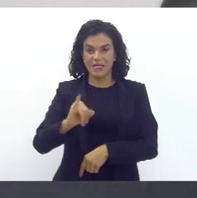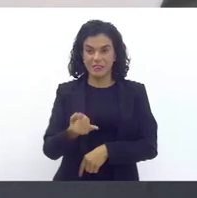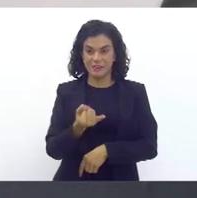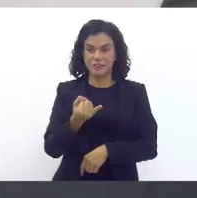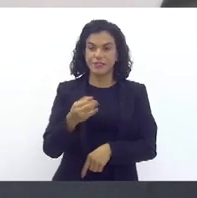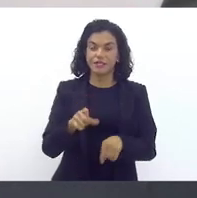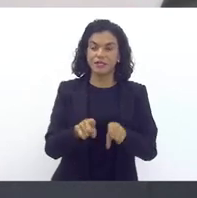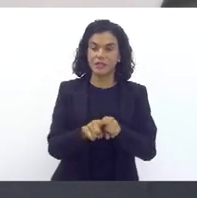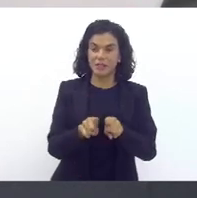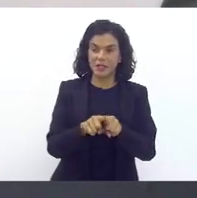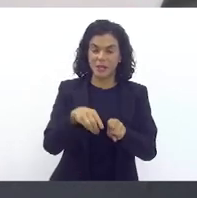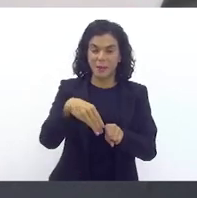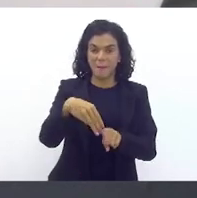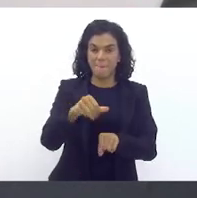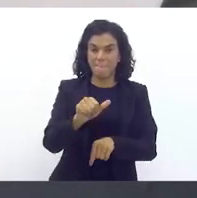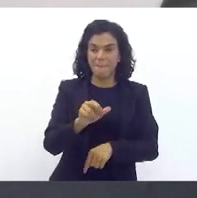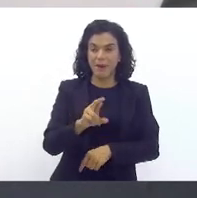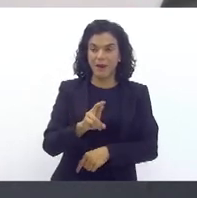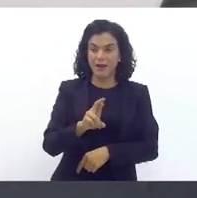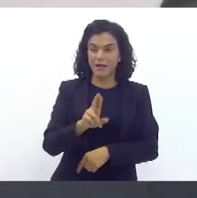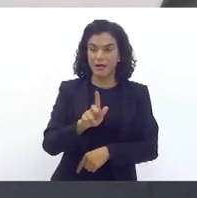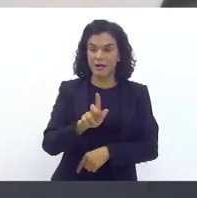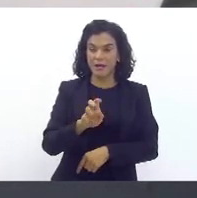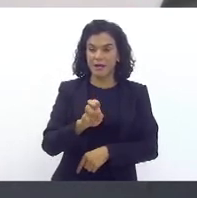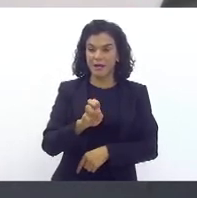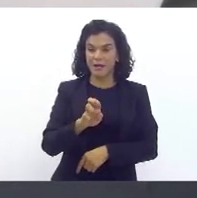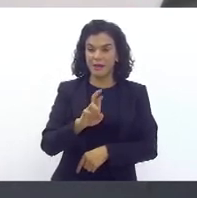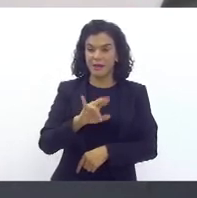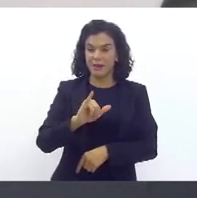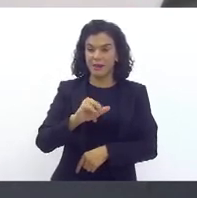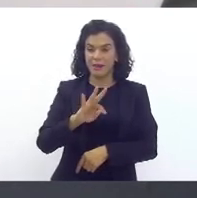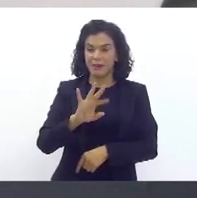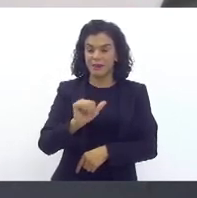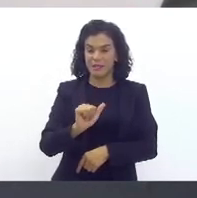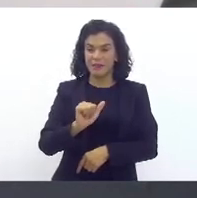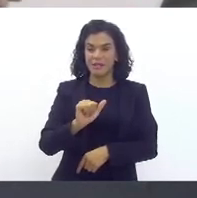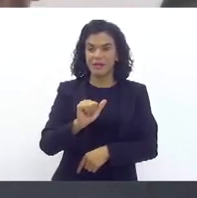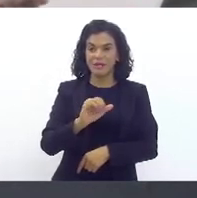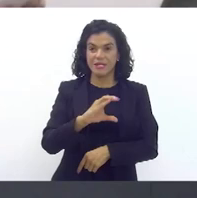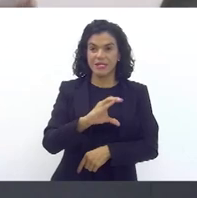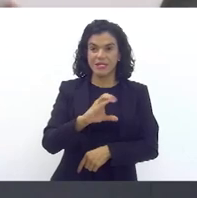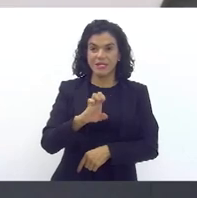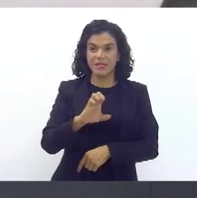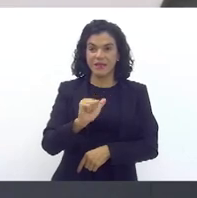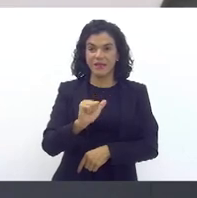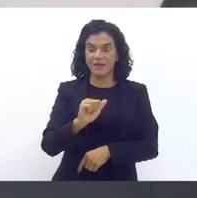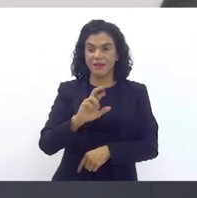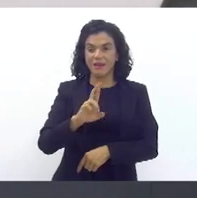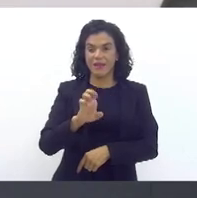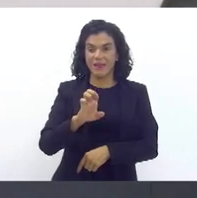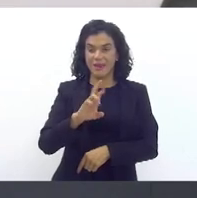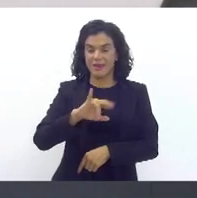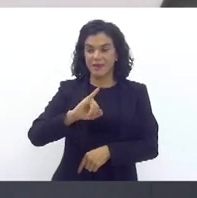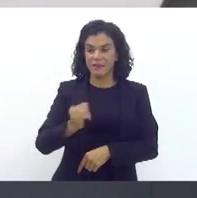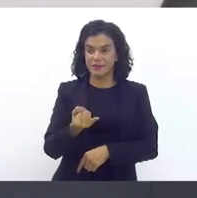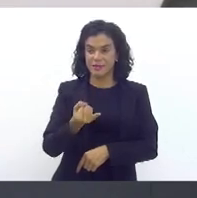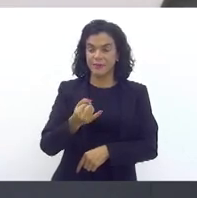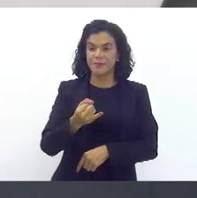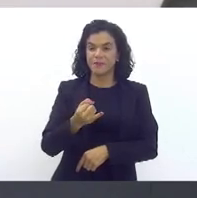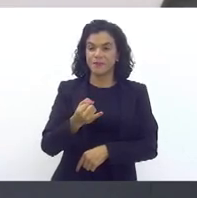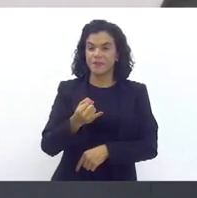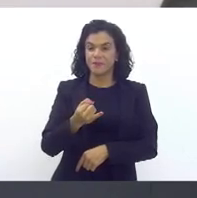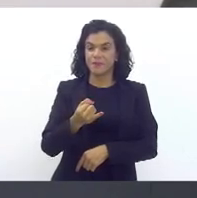Acervisa, Marguerita Abdala, da CAERGE, Azair